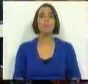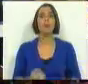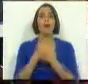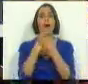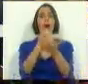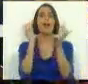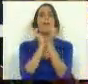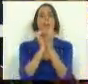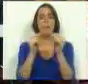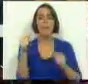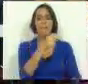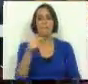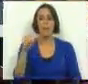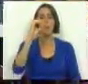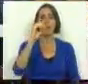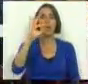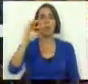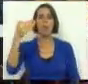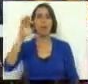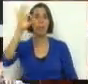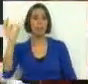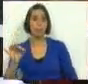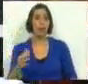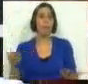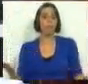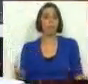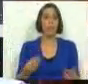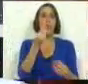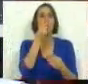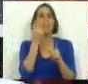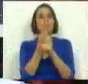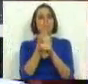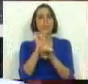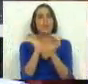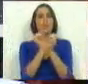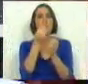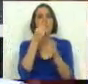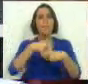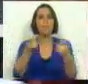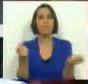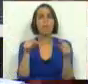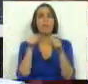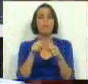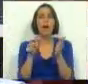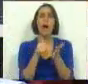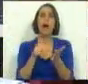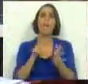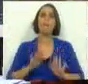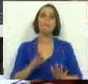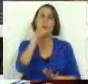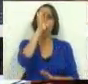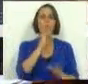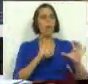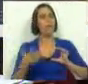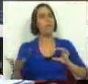Ação social, menos 0,47%. E quanto às cantinas sociais, Sr. Ministro? Cantinas sociais à espera das verbas do